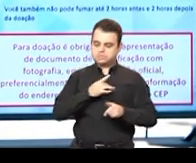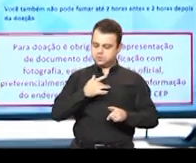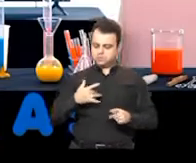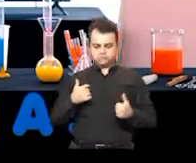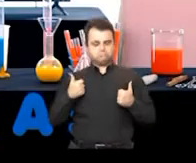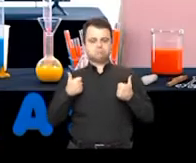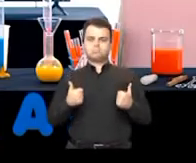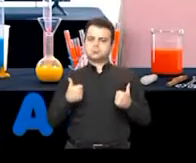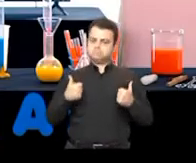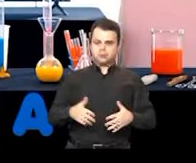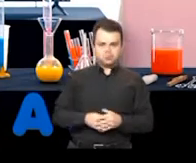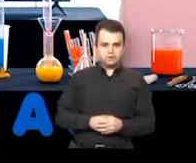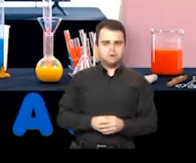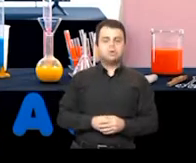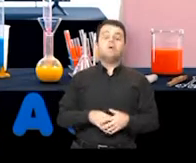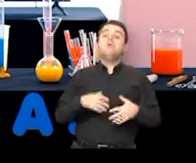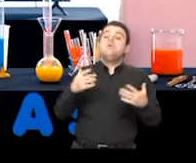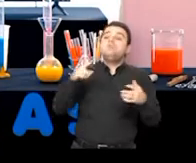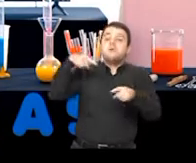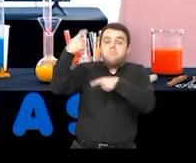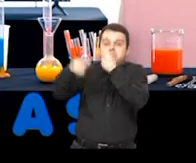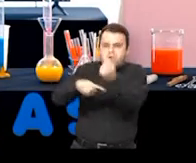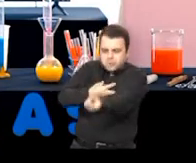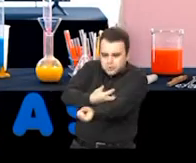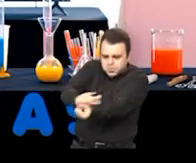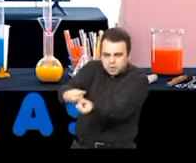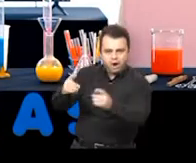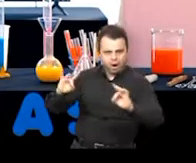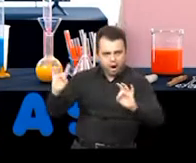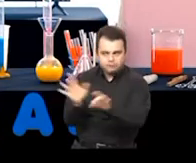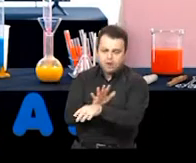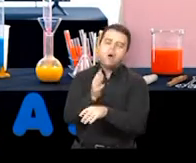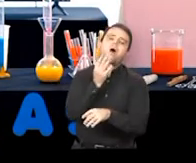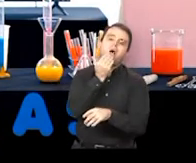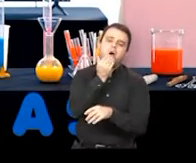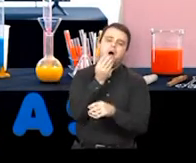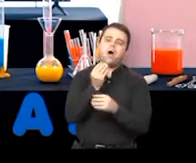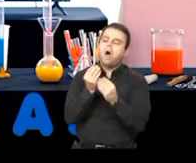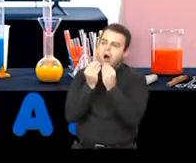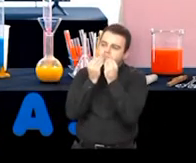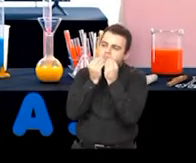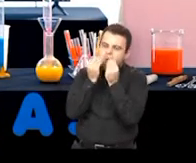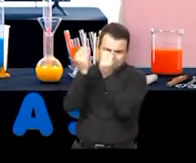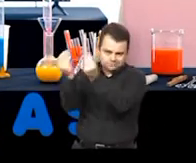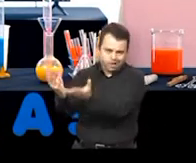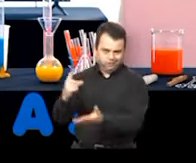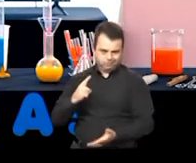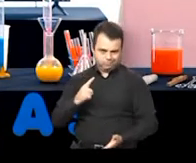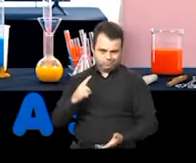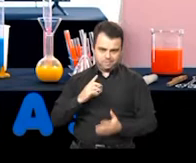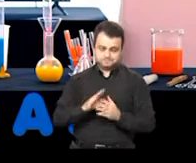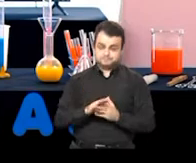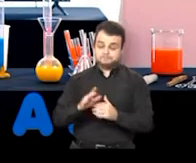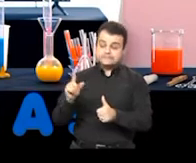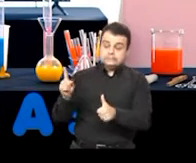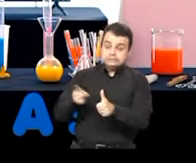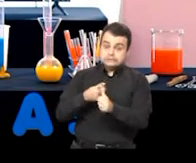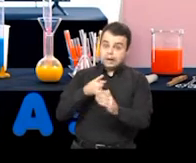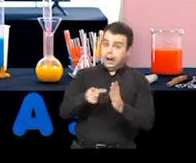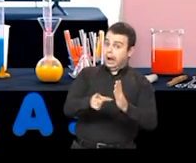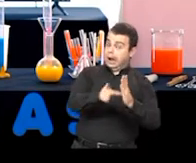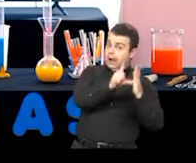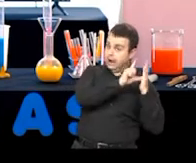saúde e também vai receber um lanchinho depois que for lá doar. Mas antes disso, é necessário de que